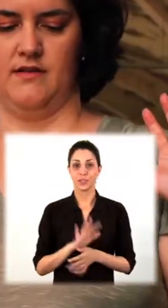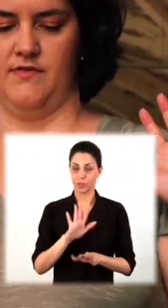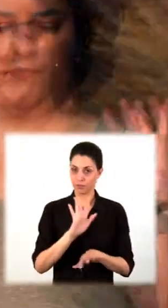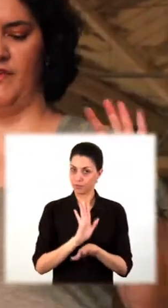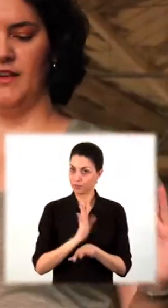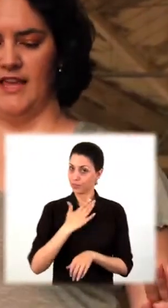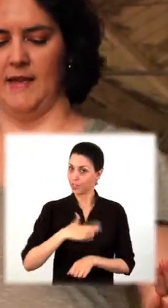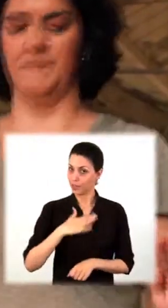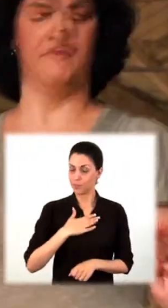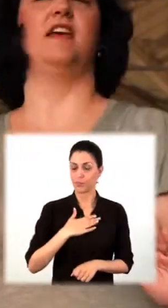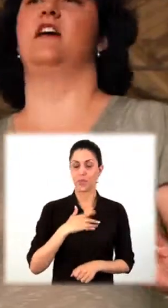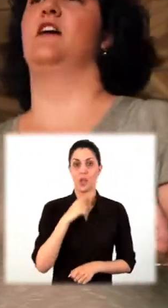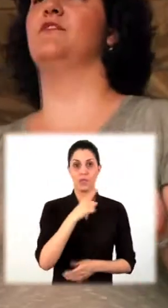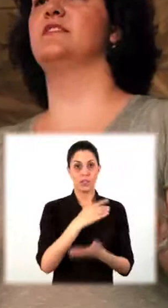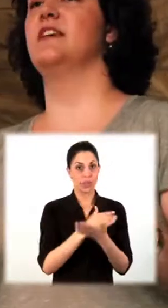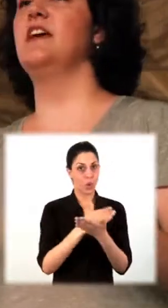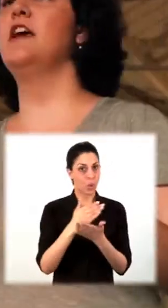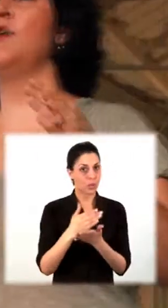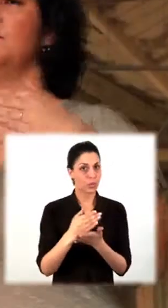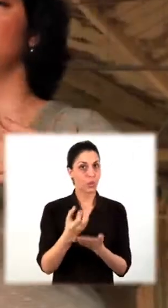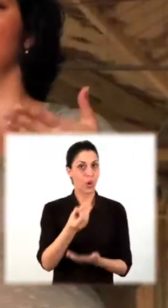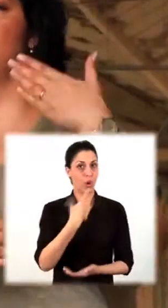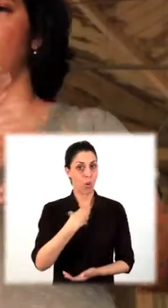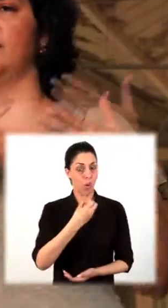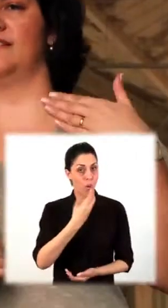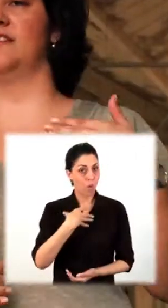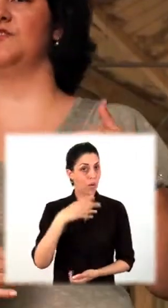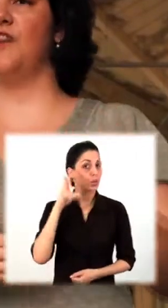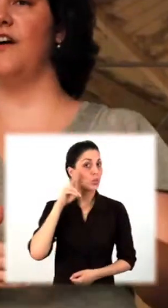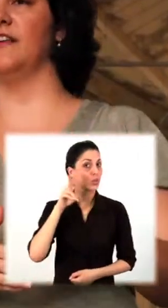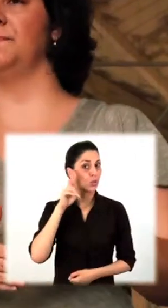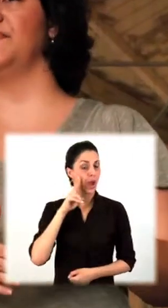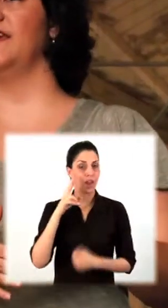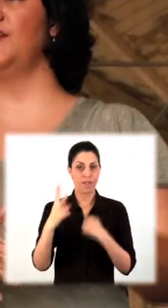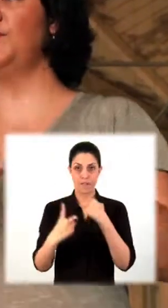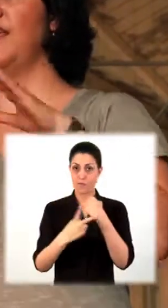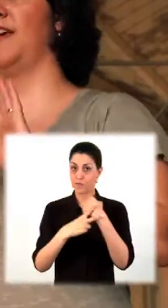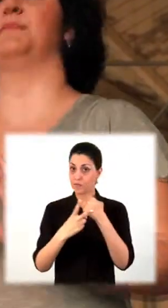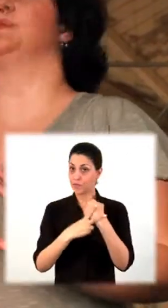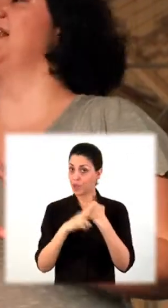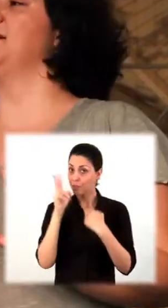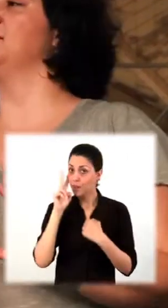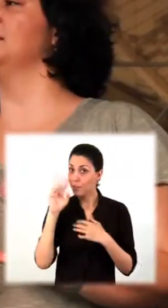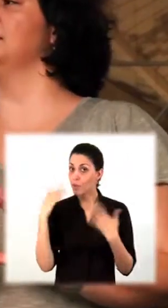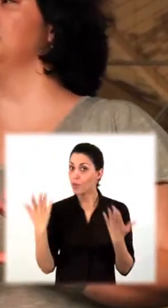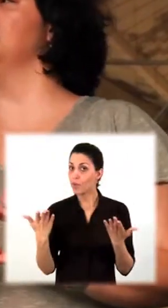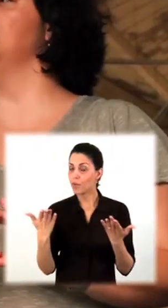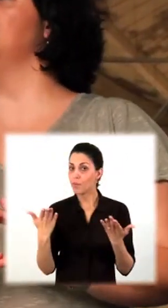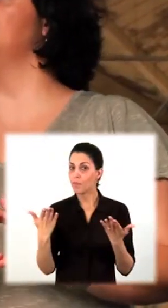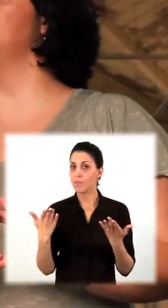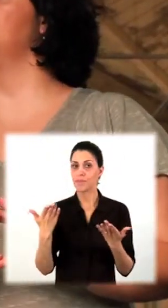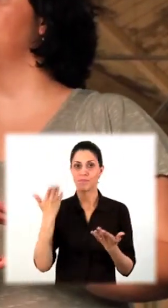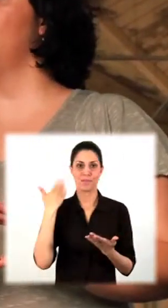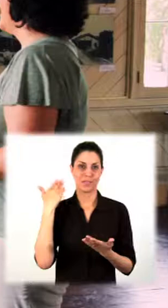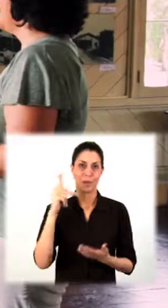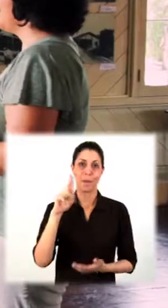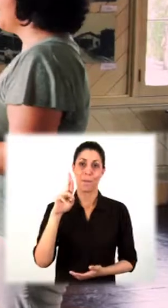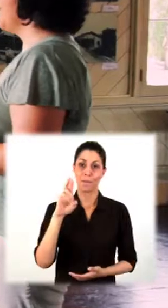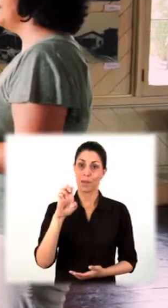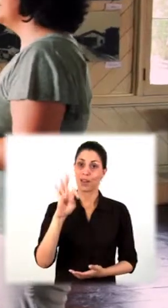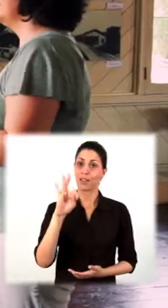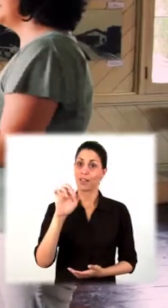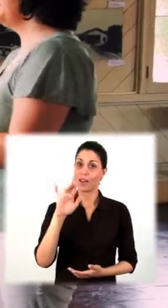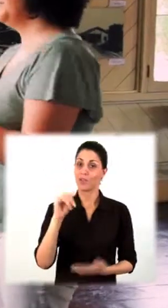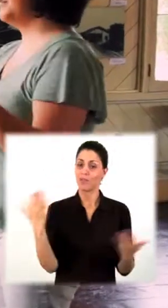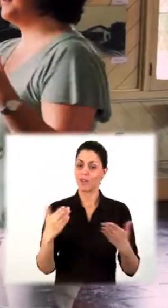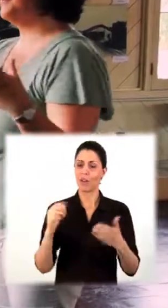Opa. Vamos ver aqui. Você começou a me contar essa história em um tempo, lembra-se? E